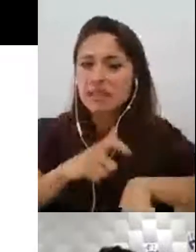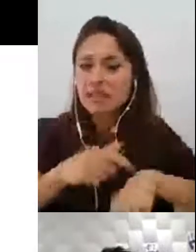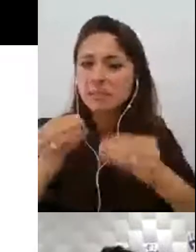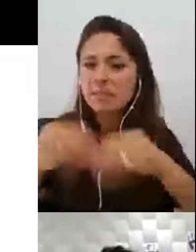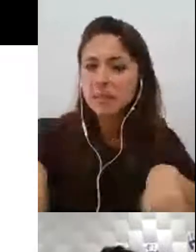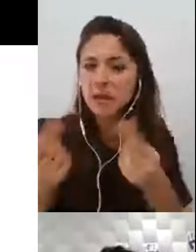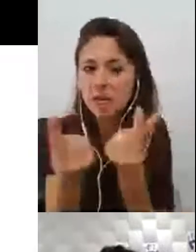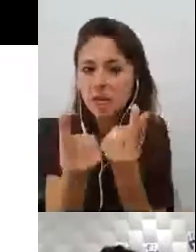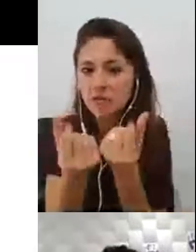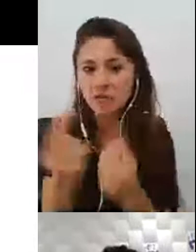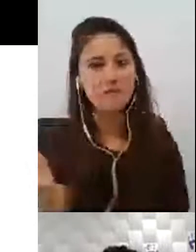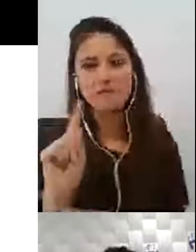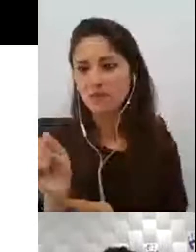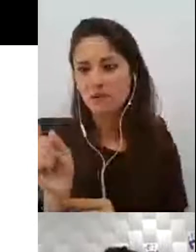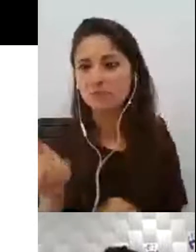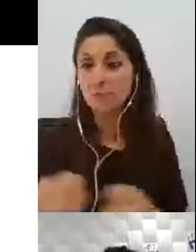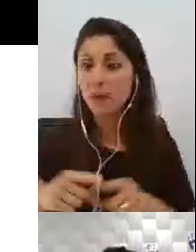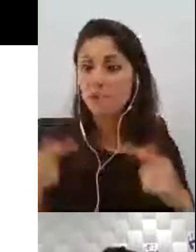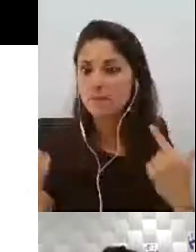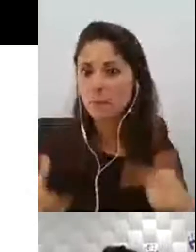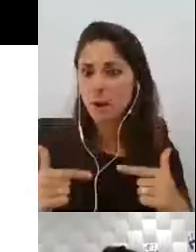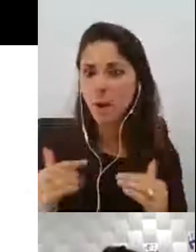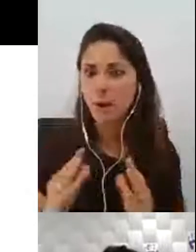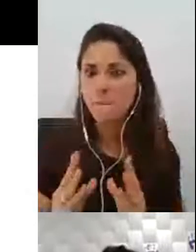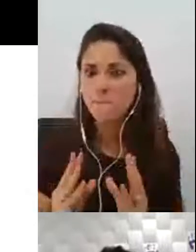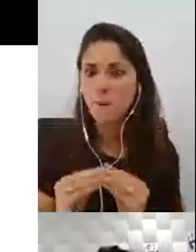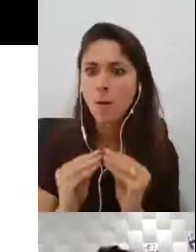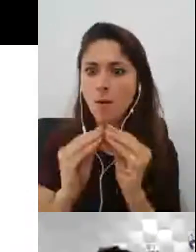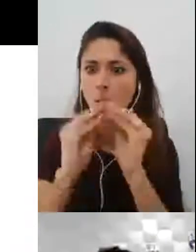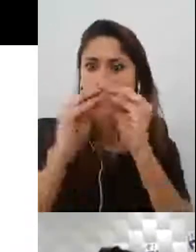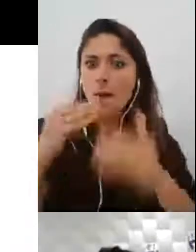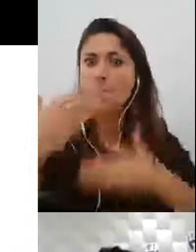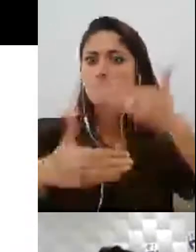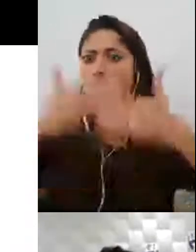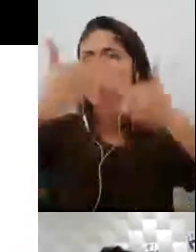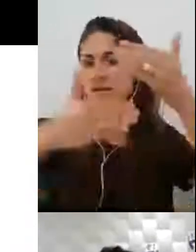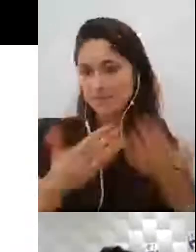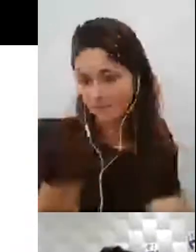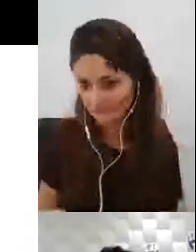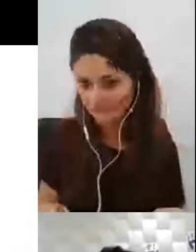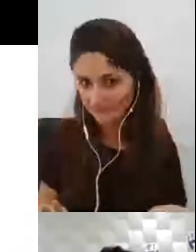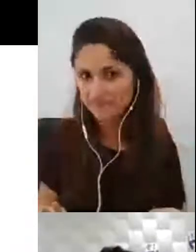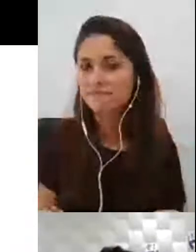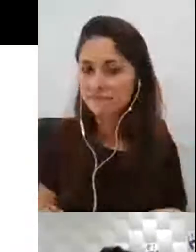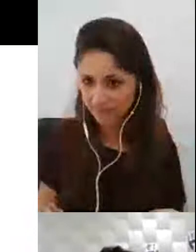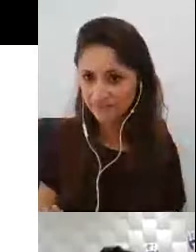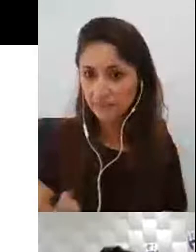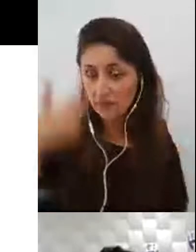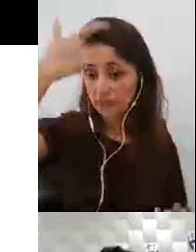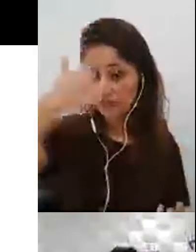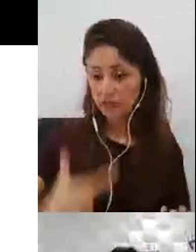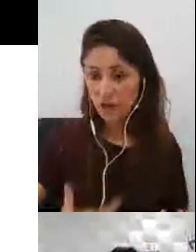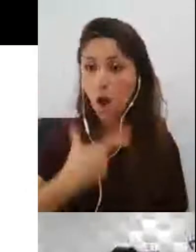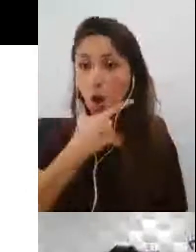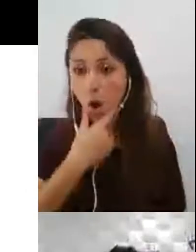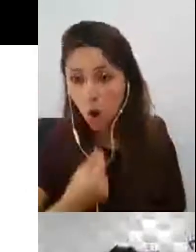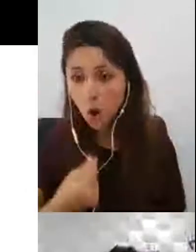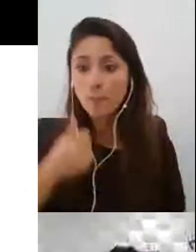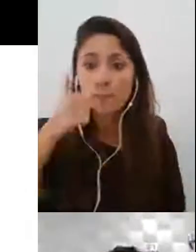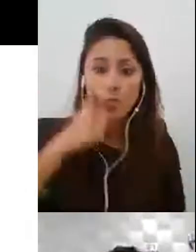produtiva, aumentar a produtividade, ou seja, fazer mais com menos esforço. O homem sendo o gestor de